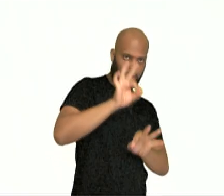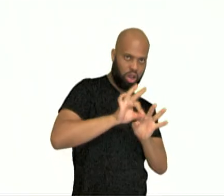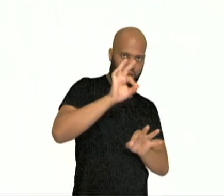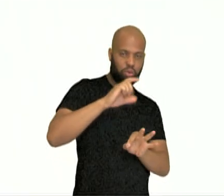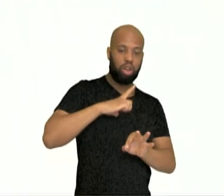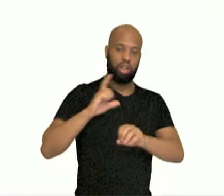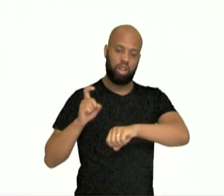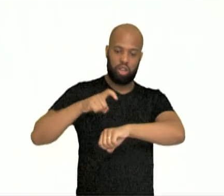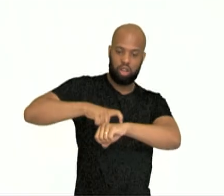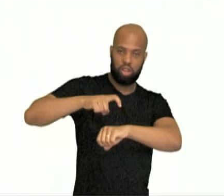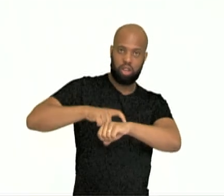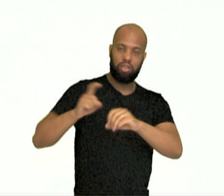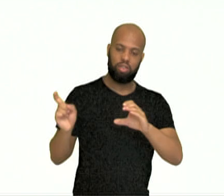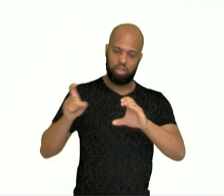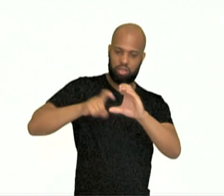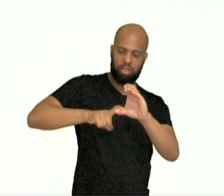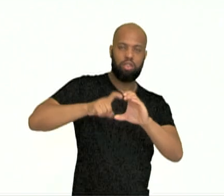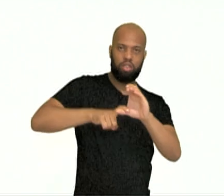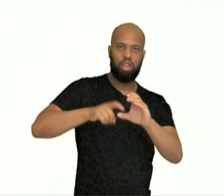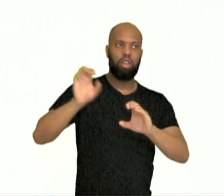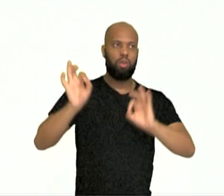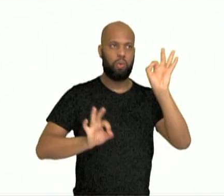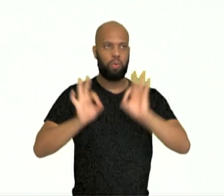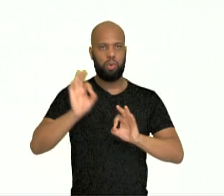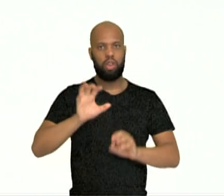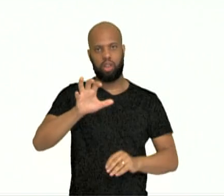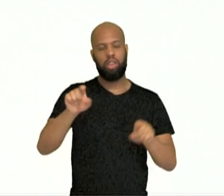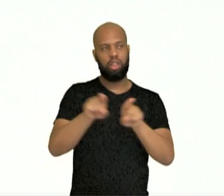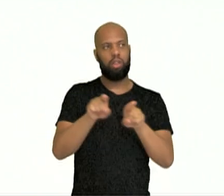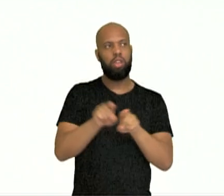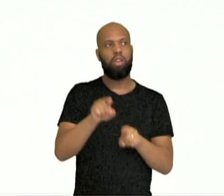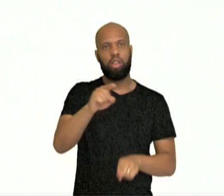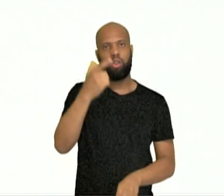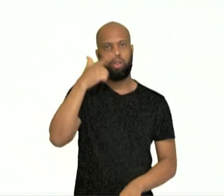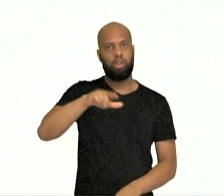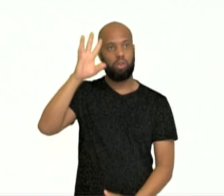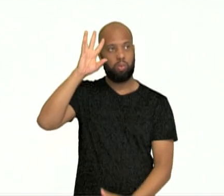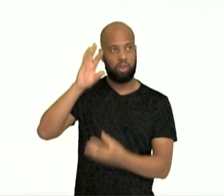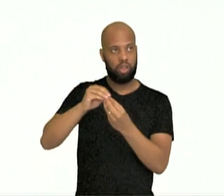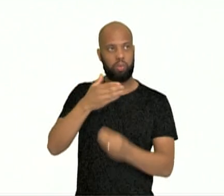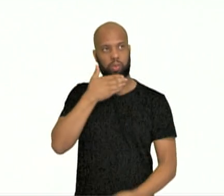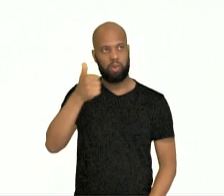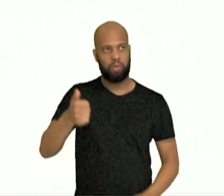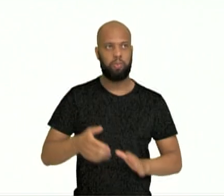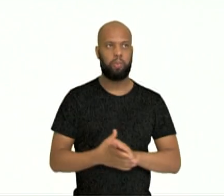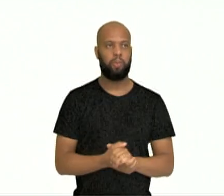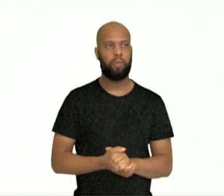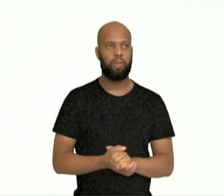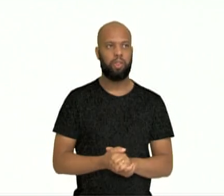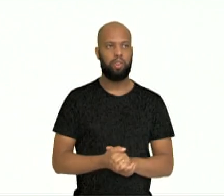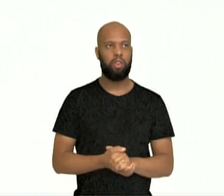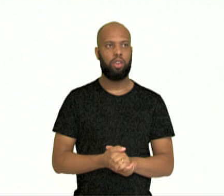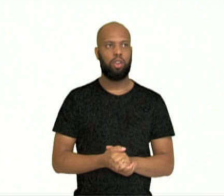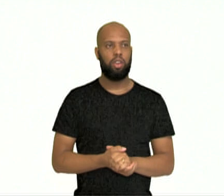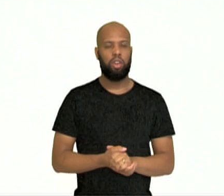Ao tempo. A gente fez essa organização aqui para que você tenha uma compreensão melhor.